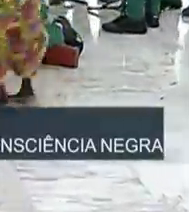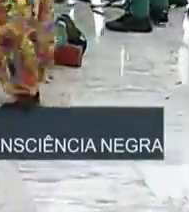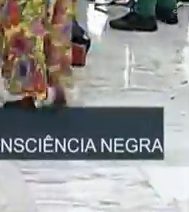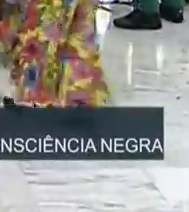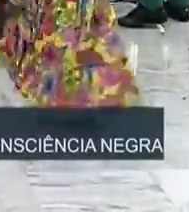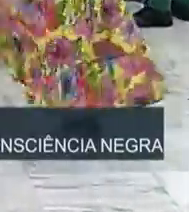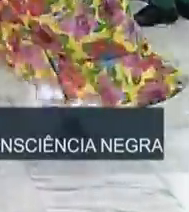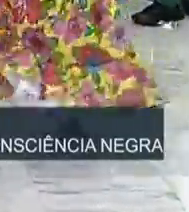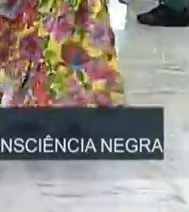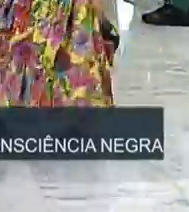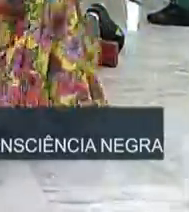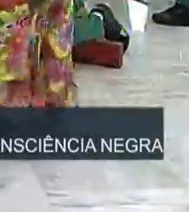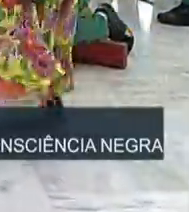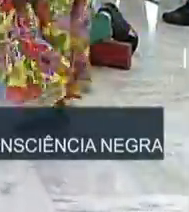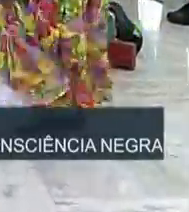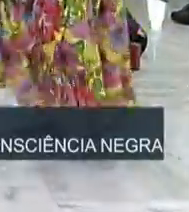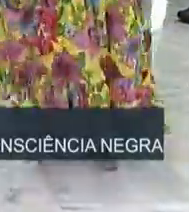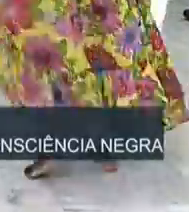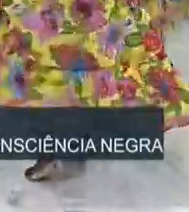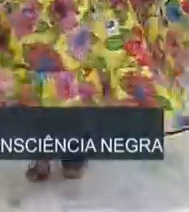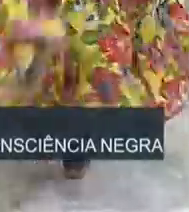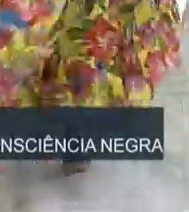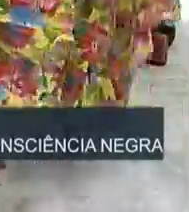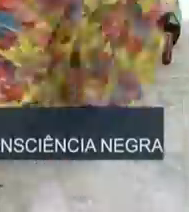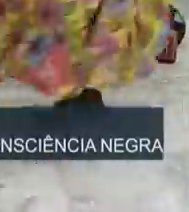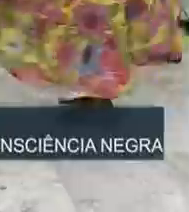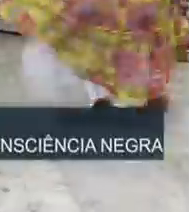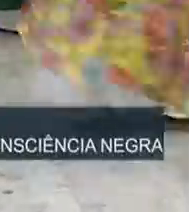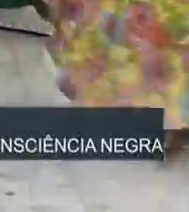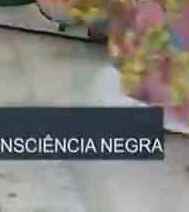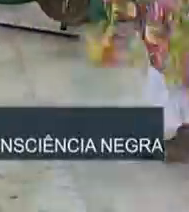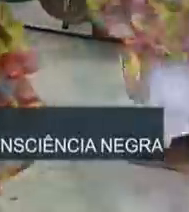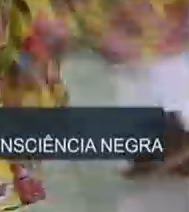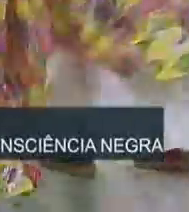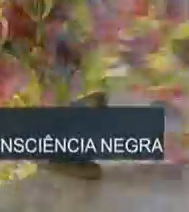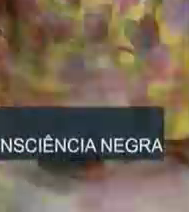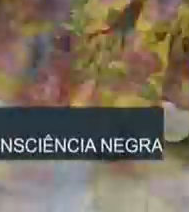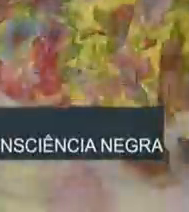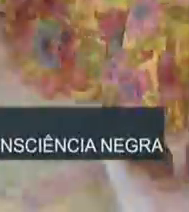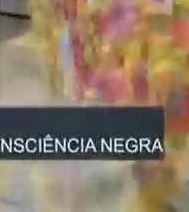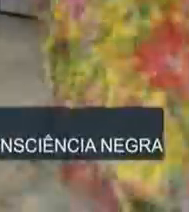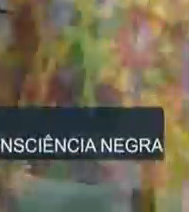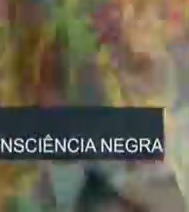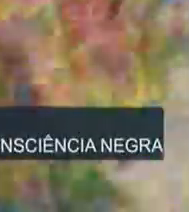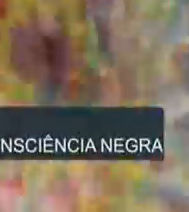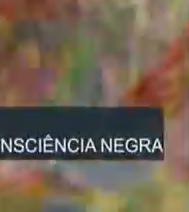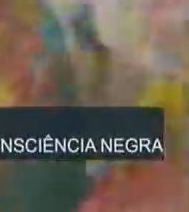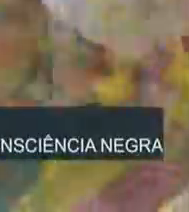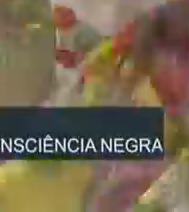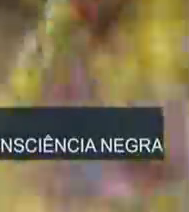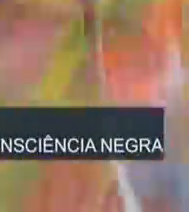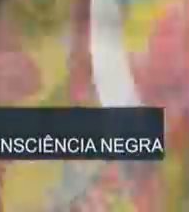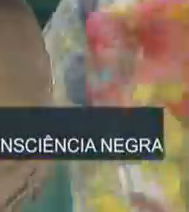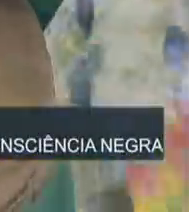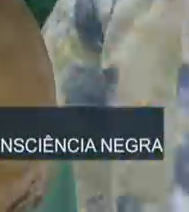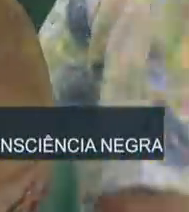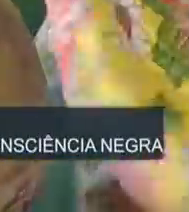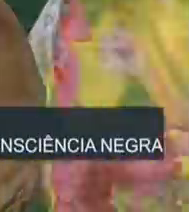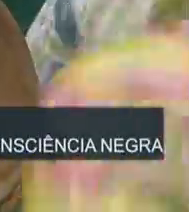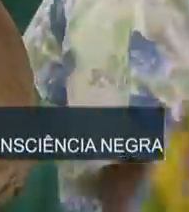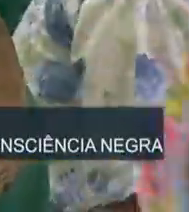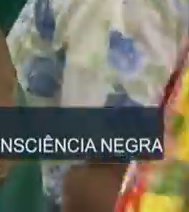boi não sobe Ladeira vai virar meu boi não sobe Ladeira não vai virar meu boi não sabe